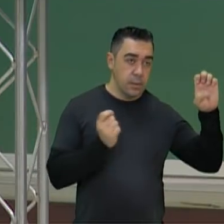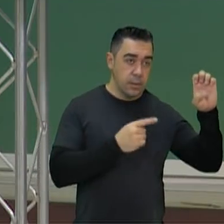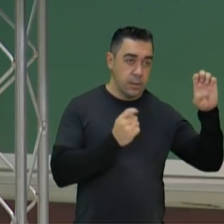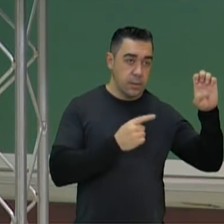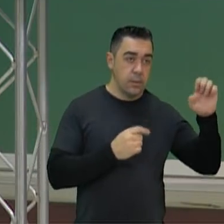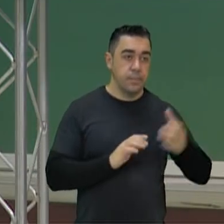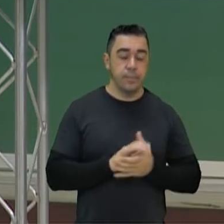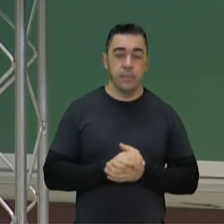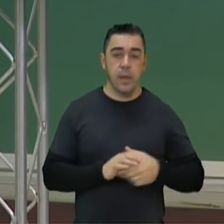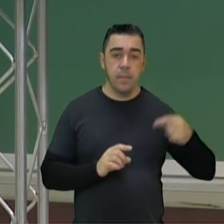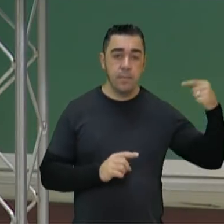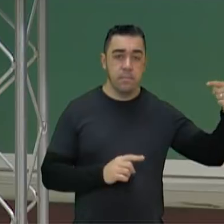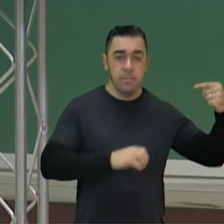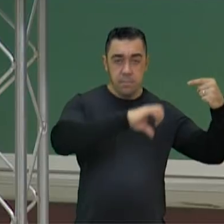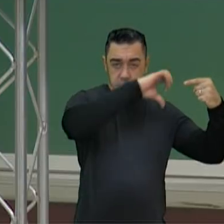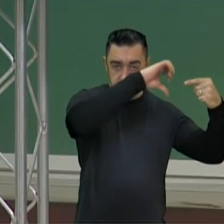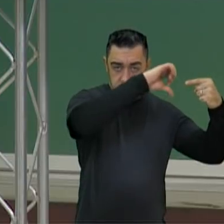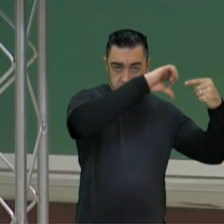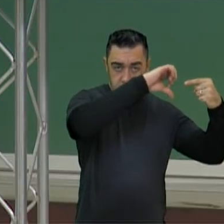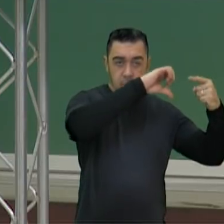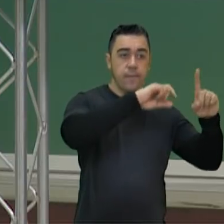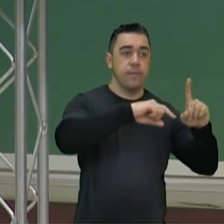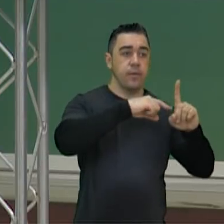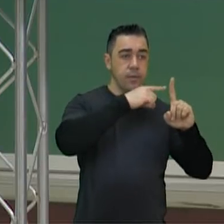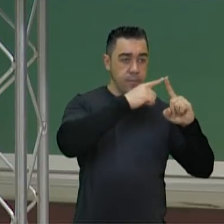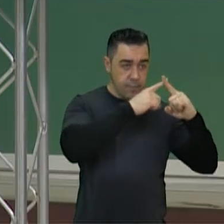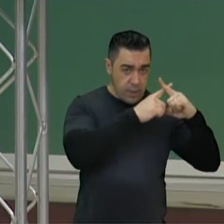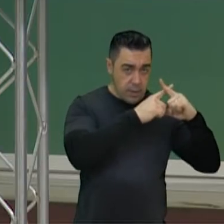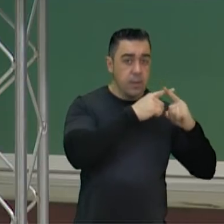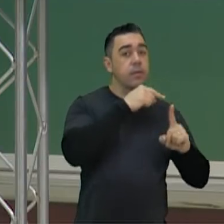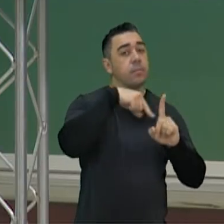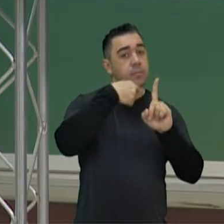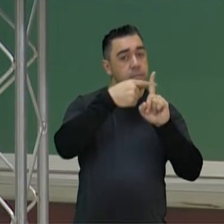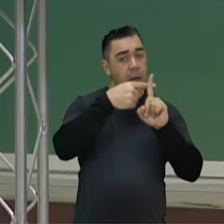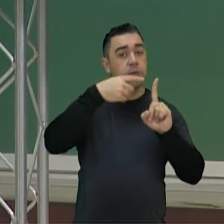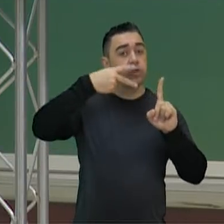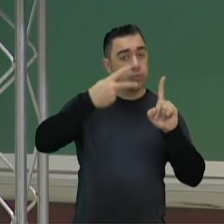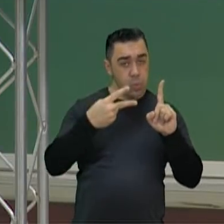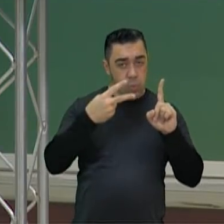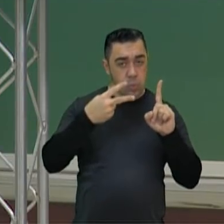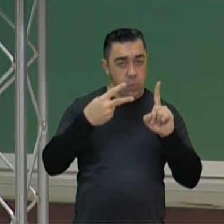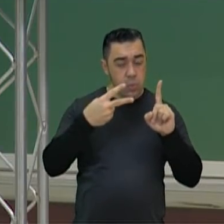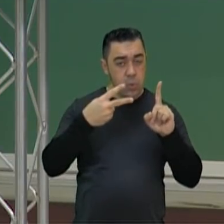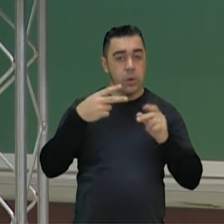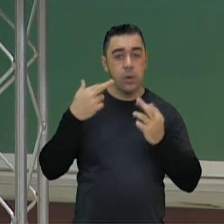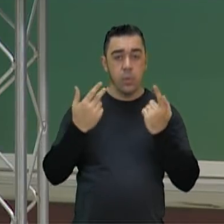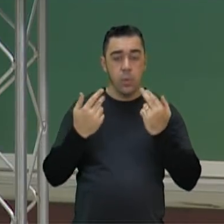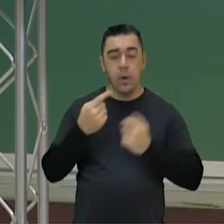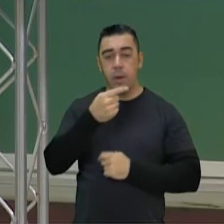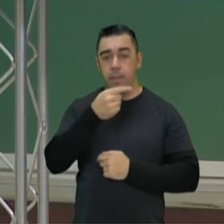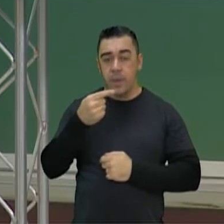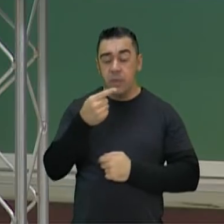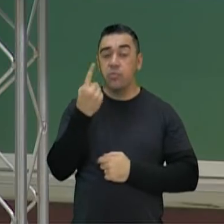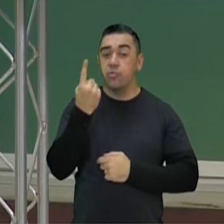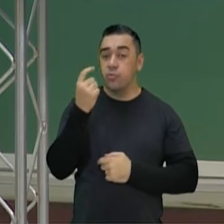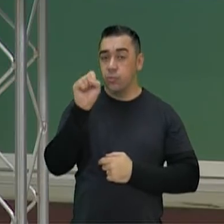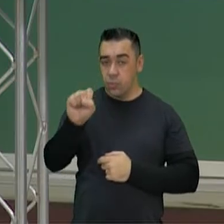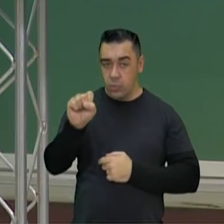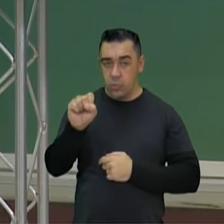Positivo. Letra E, menos 9 multiplicado por mais 2 é igual a menos